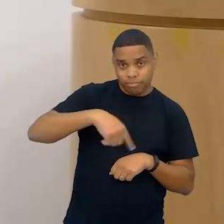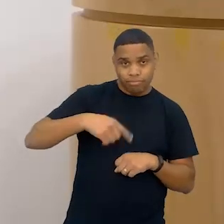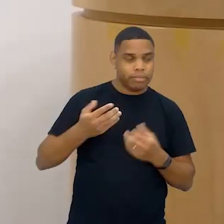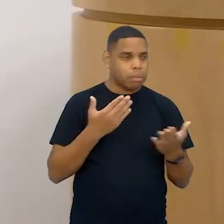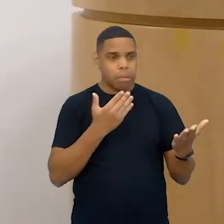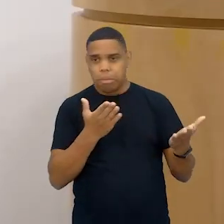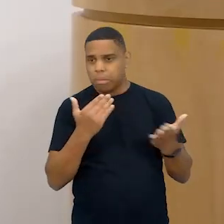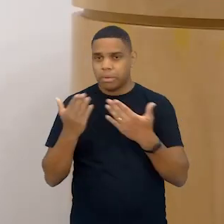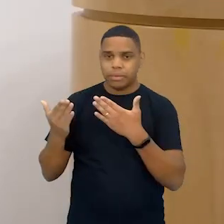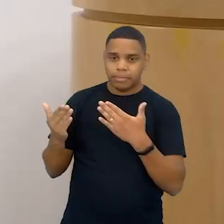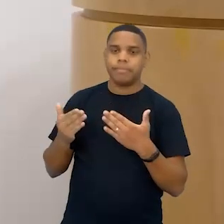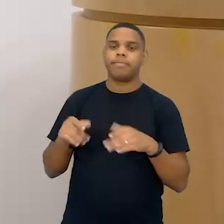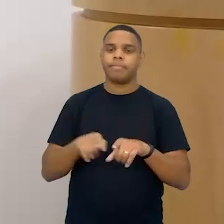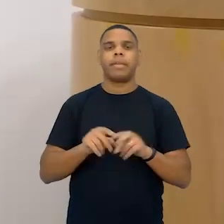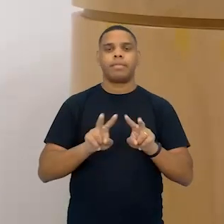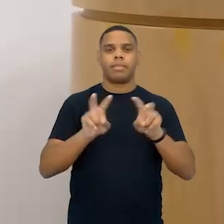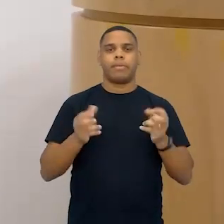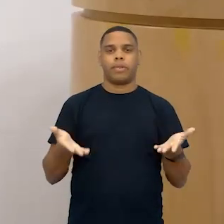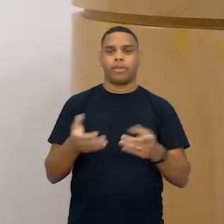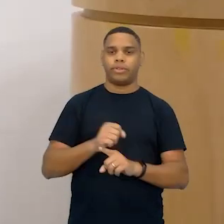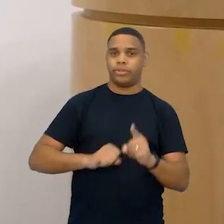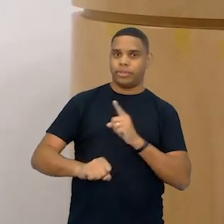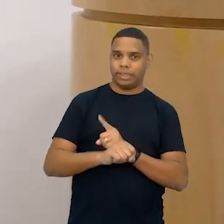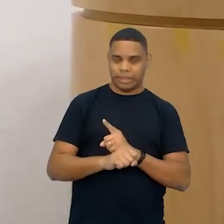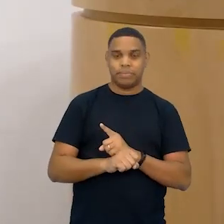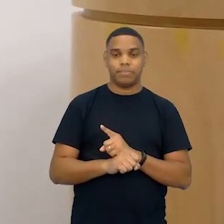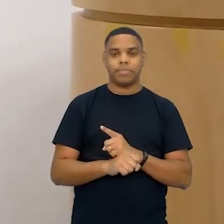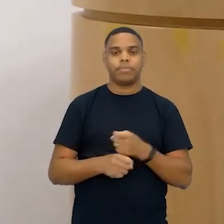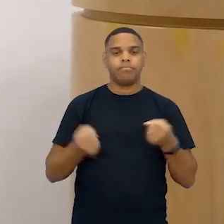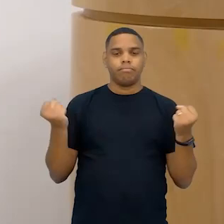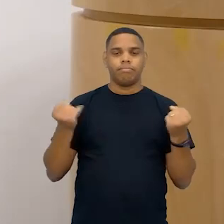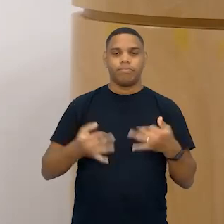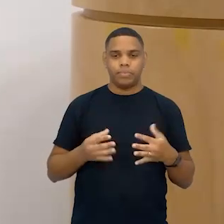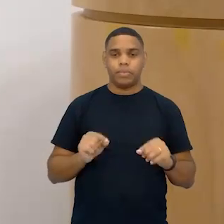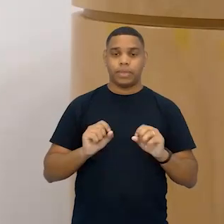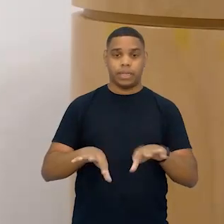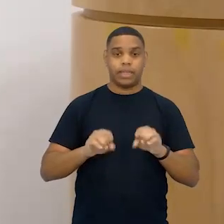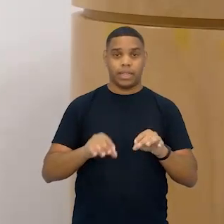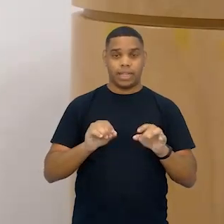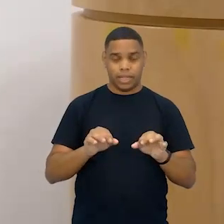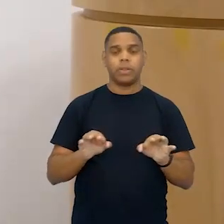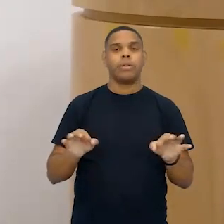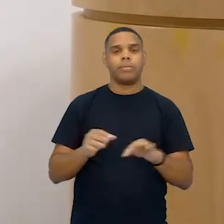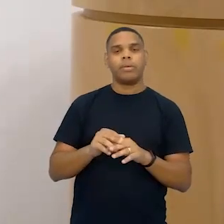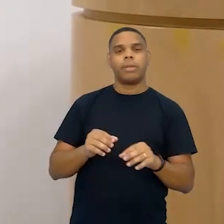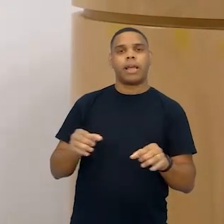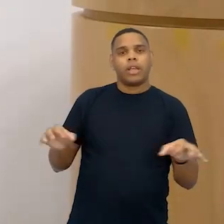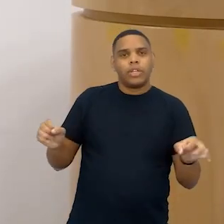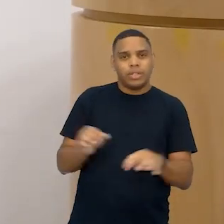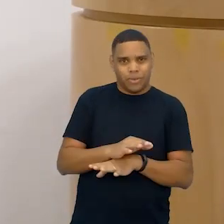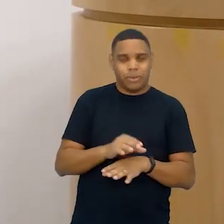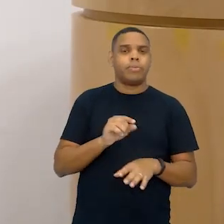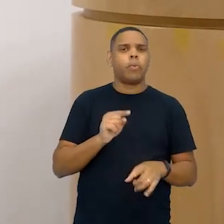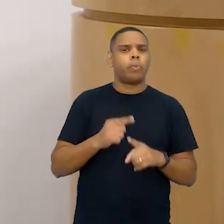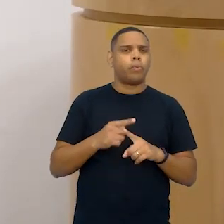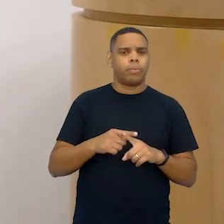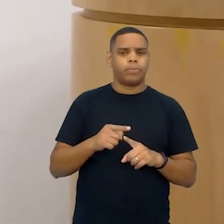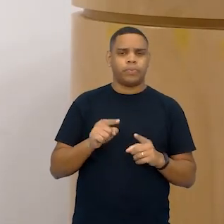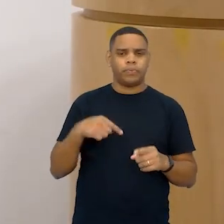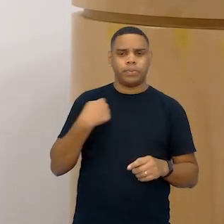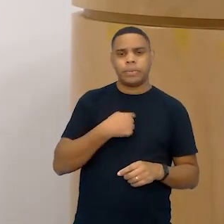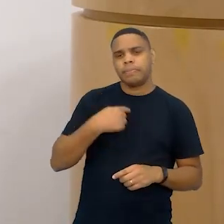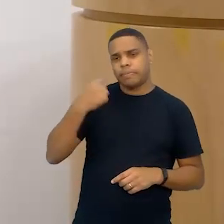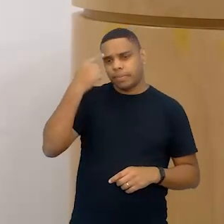vocês. Dentro dos temas contemporâneos transversais, a gente vai trazer a educação integral. Porque quando a gente